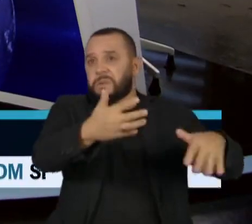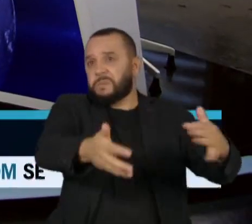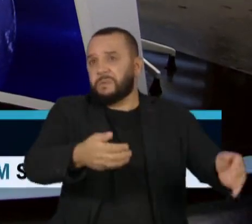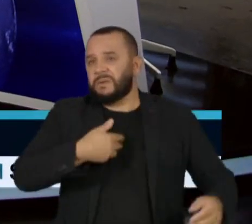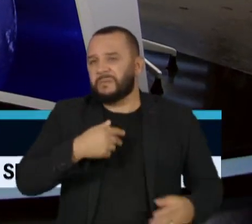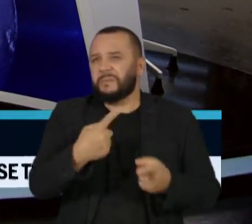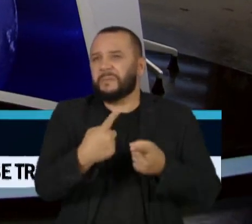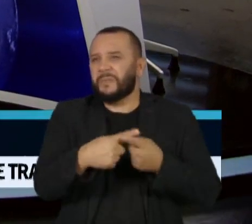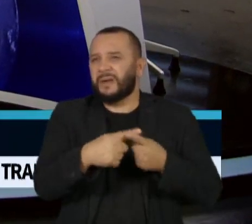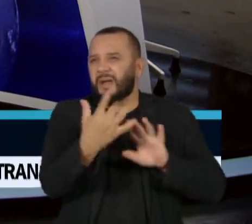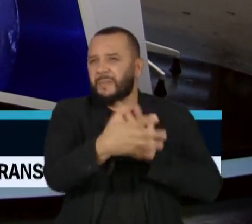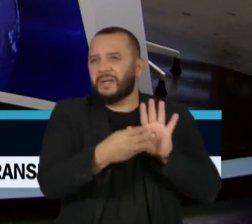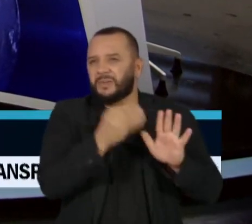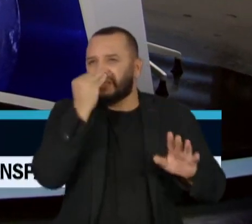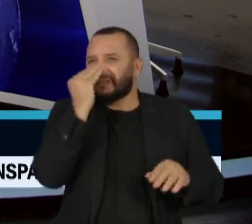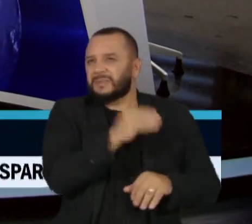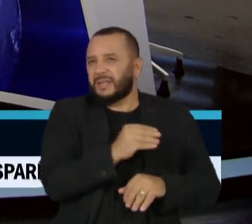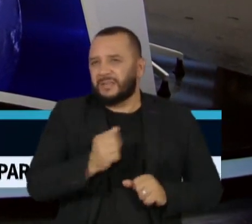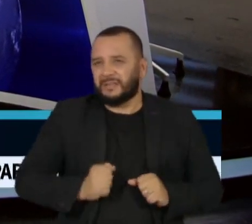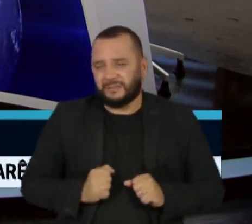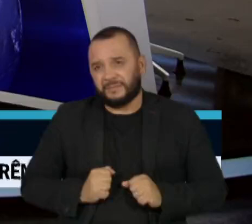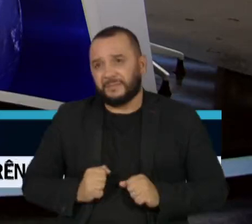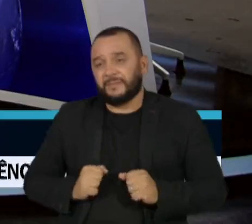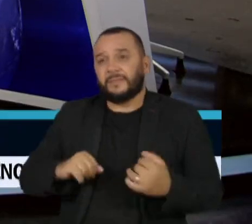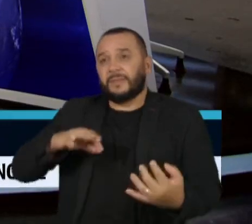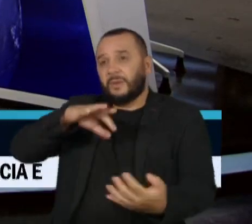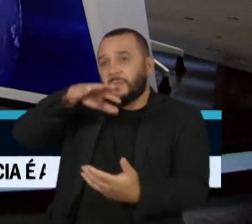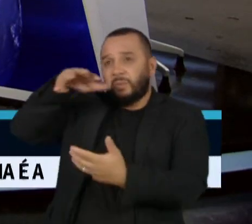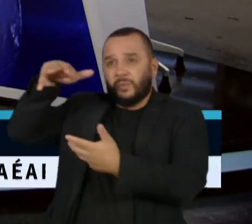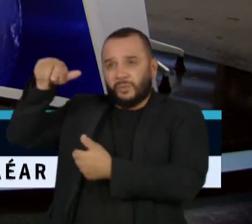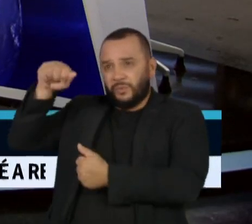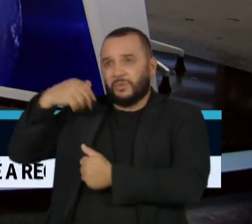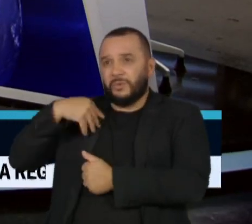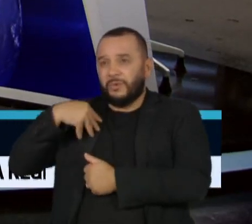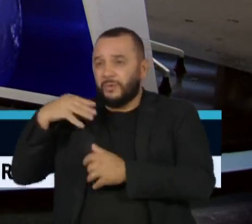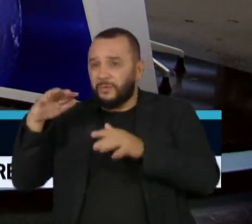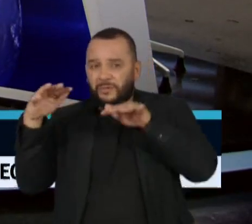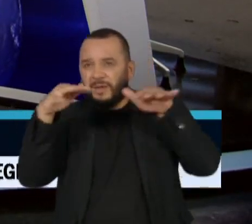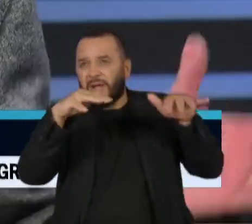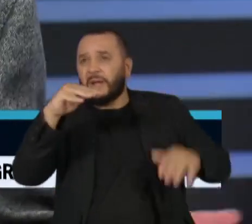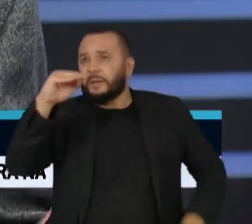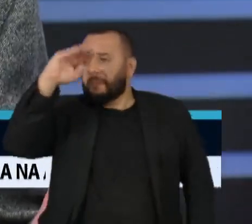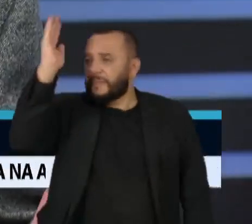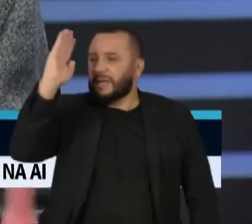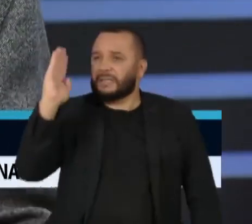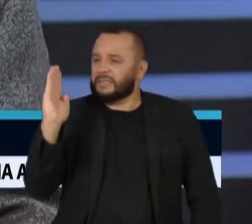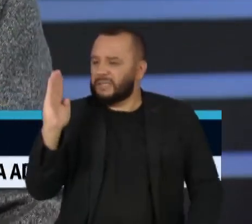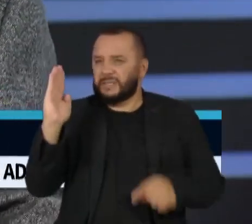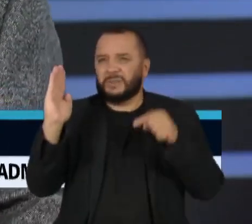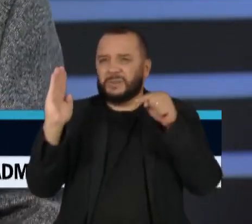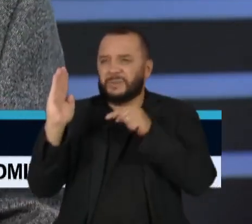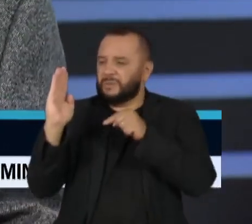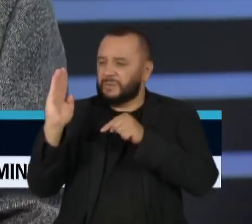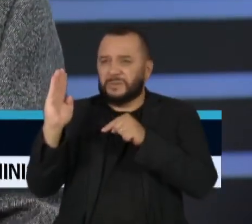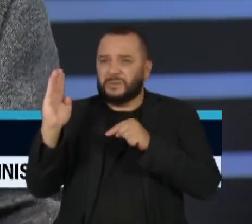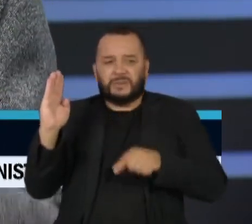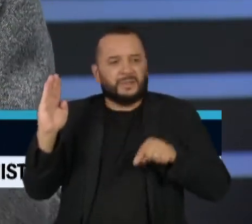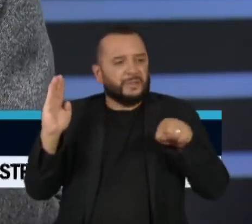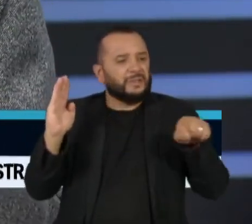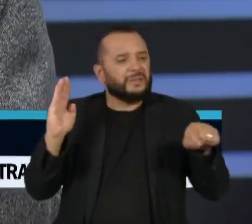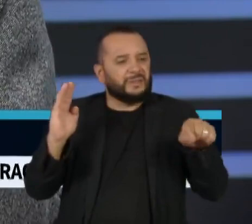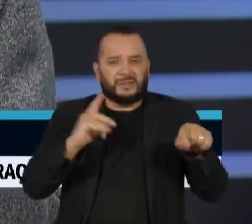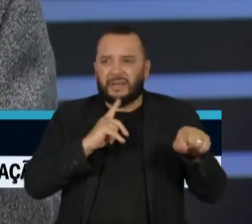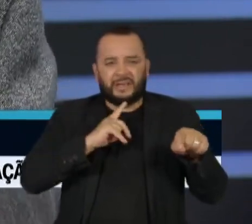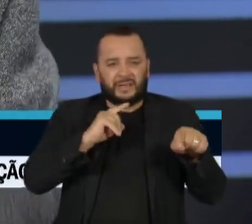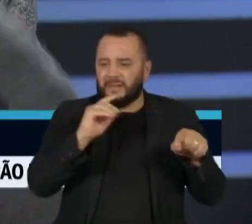abandonada há muito tempo que o mundo entende que o Brasil é periferia da Floresta Amazônica é o único ativo que o país tem mas o bolsonaro